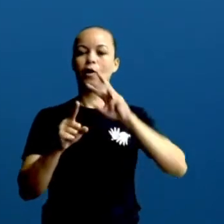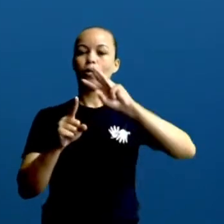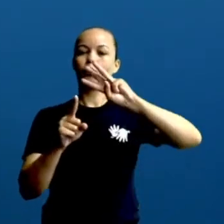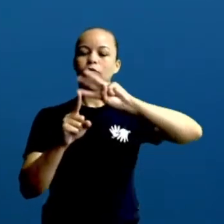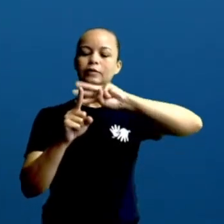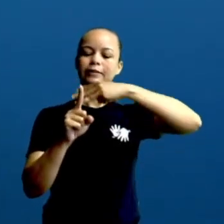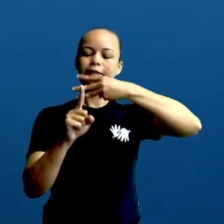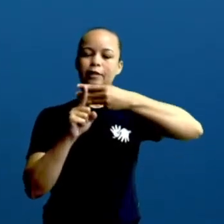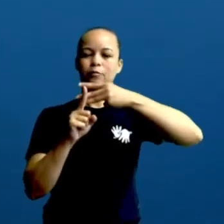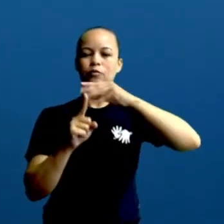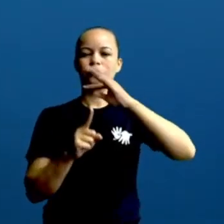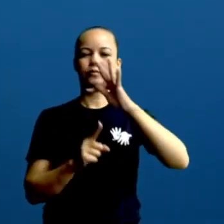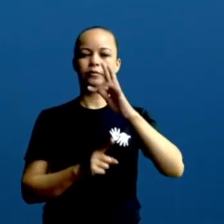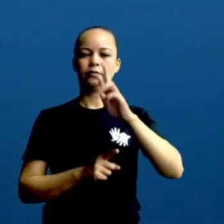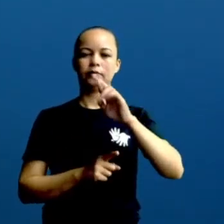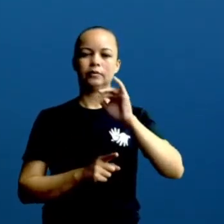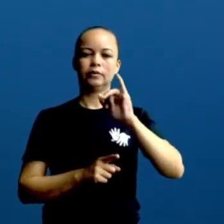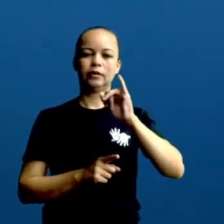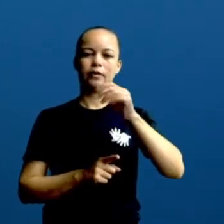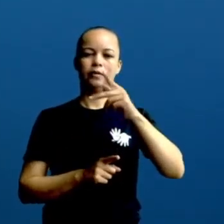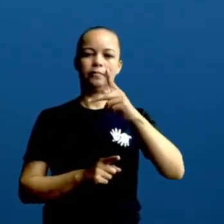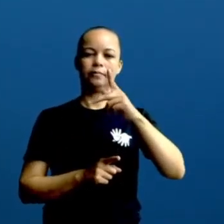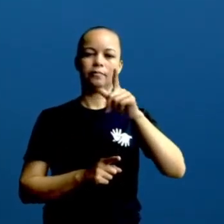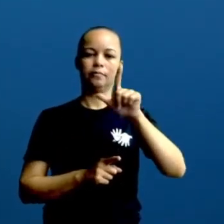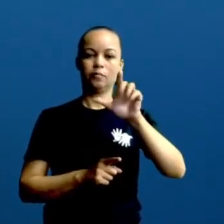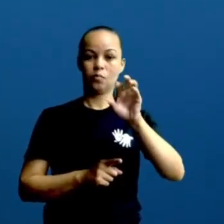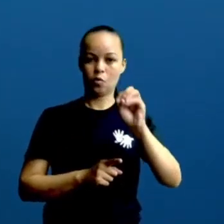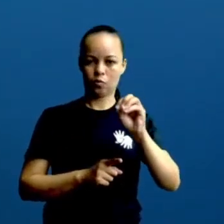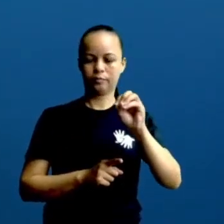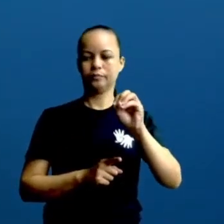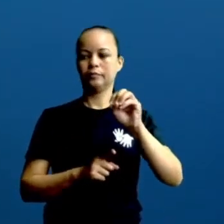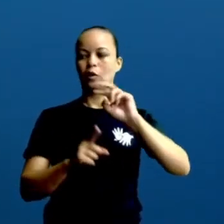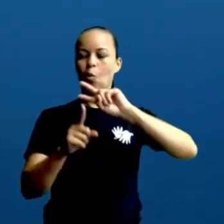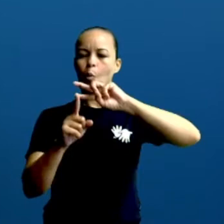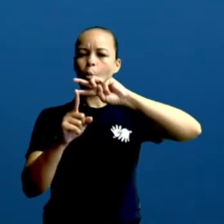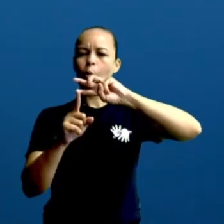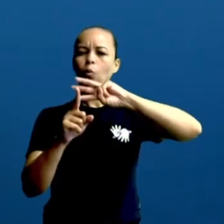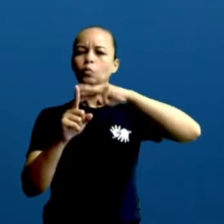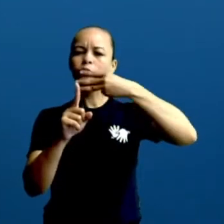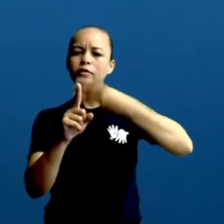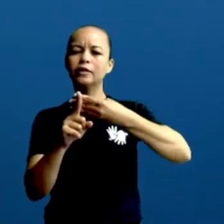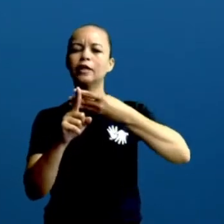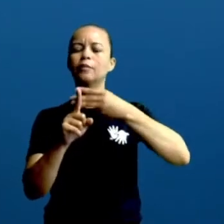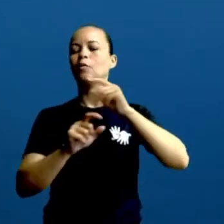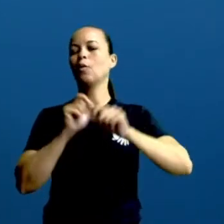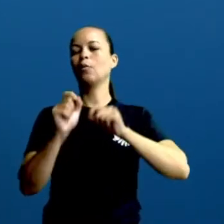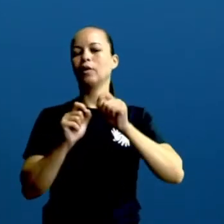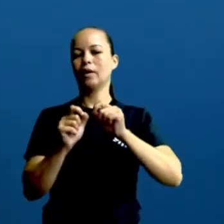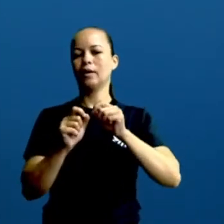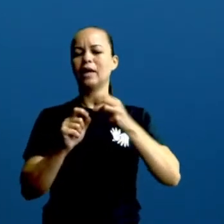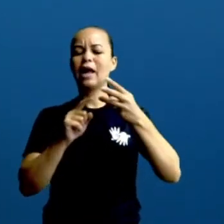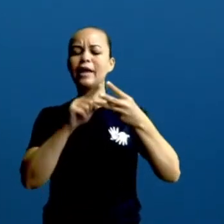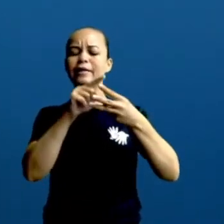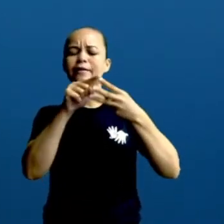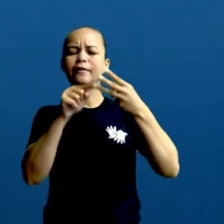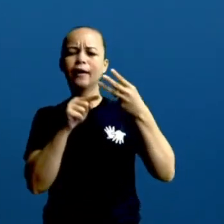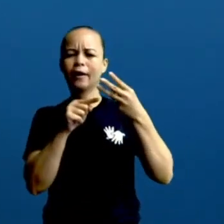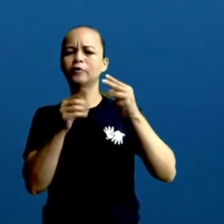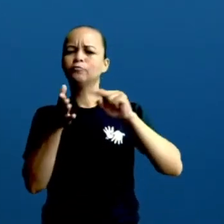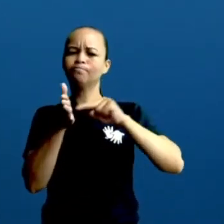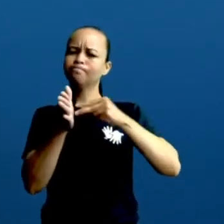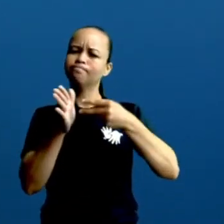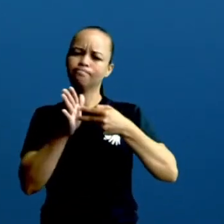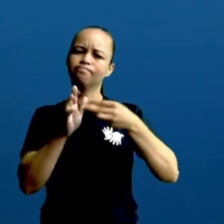o triplo triplo é o que é o mesmo que três